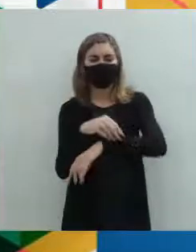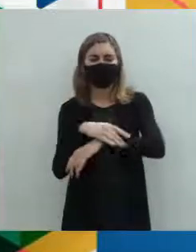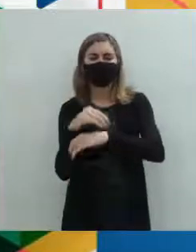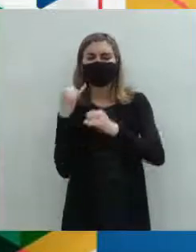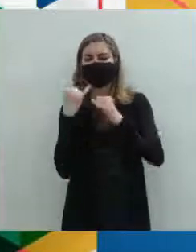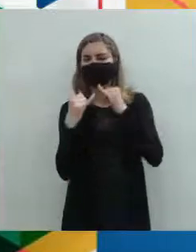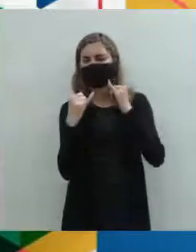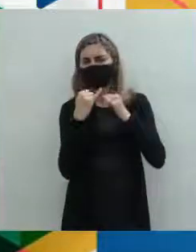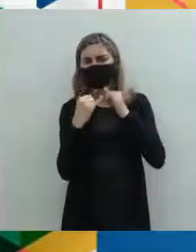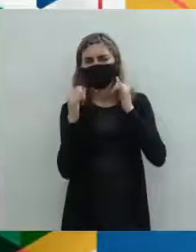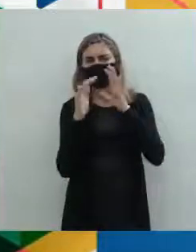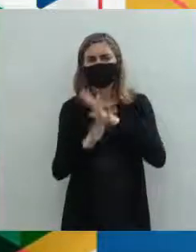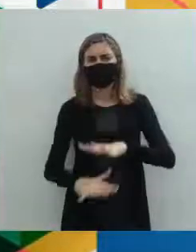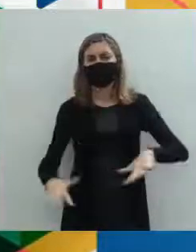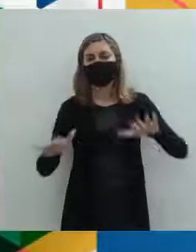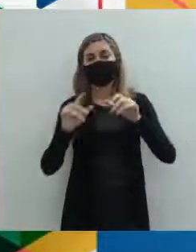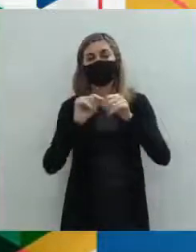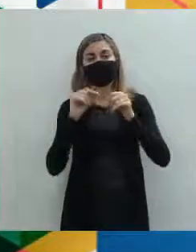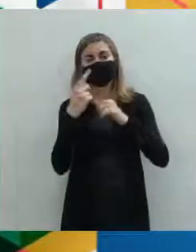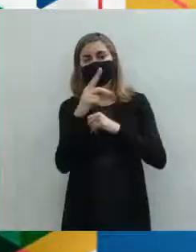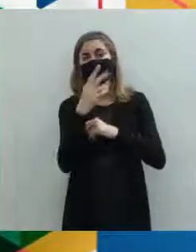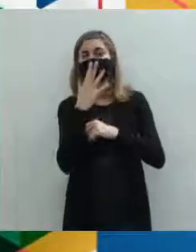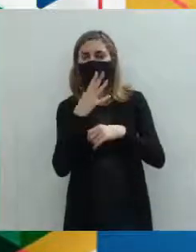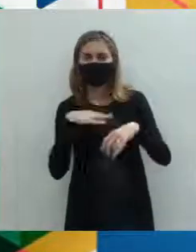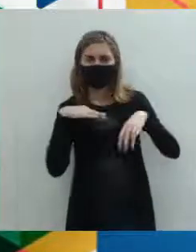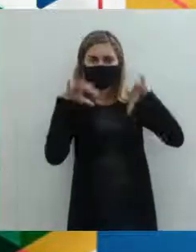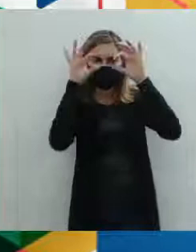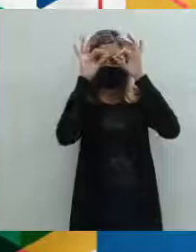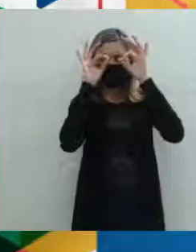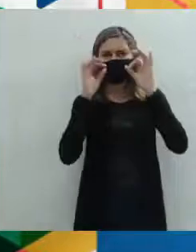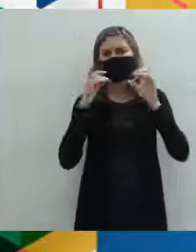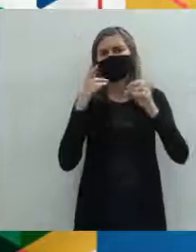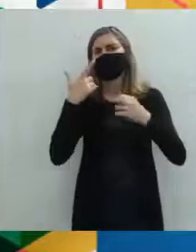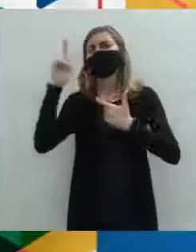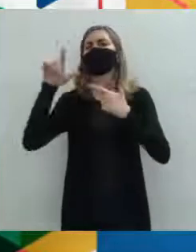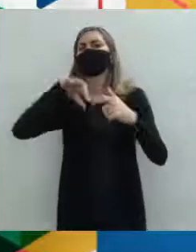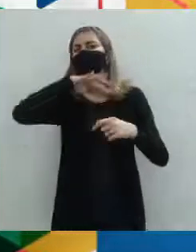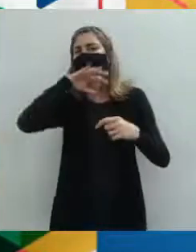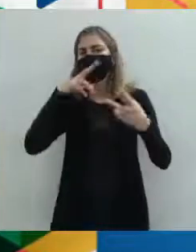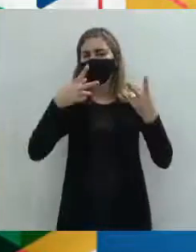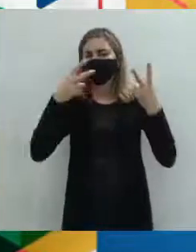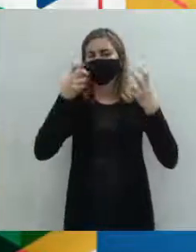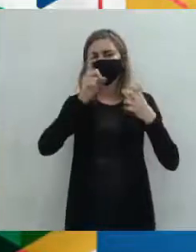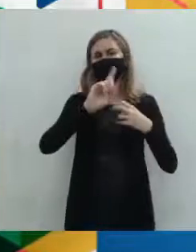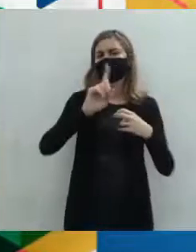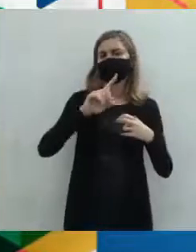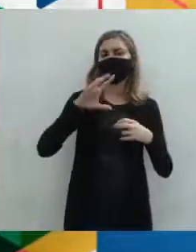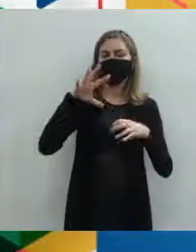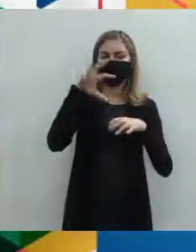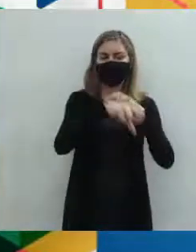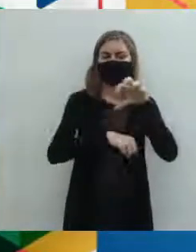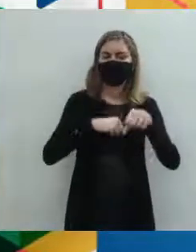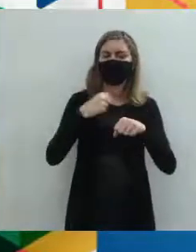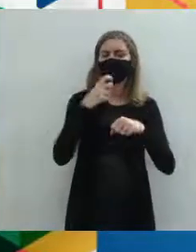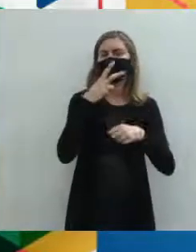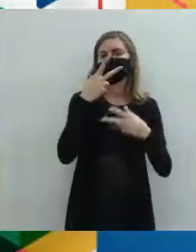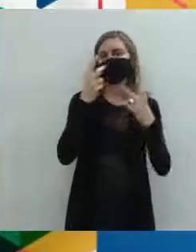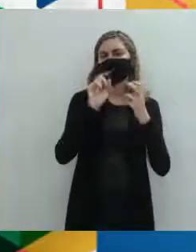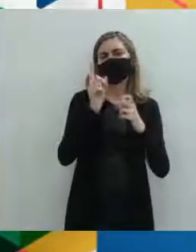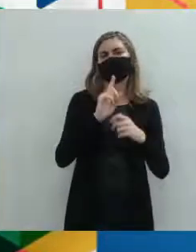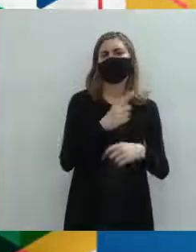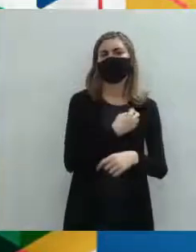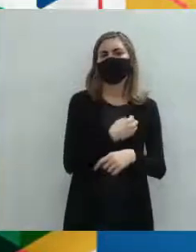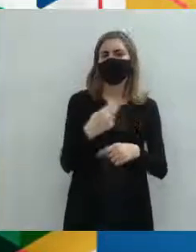parecidas com o ambiente faz com que a coruja passe desapercebida, né, pelos predadores, e aí ela pode